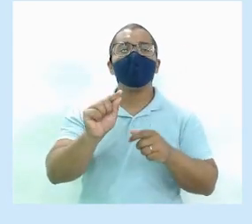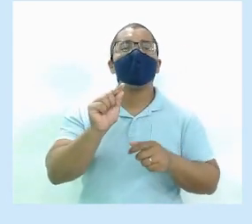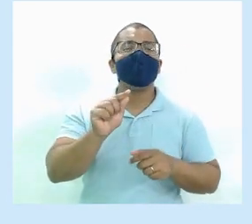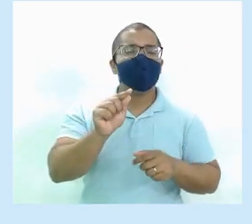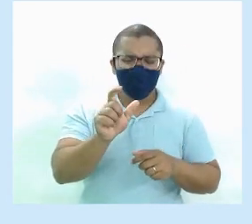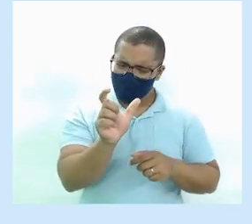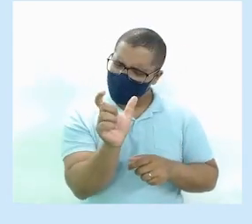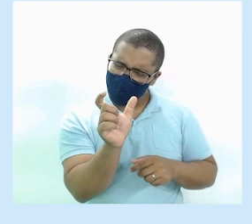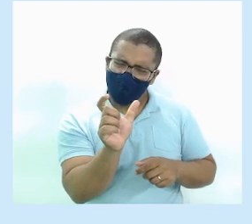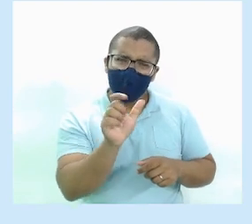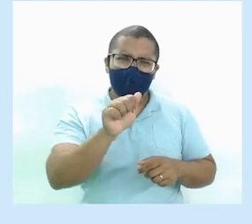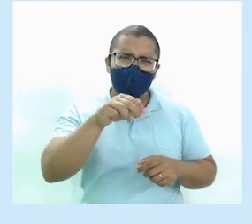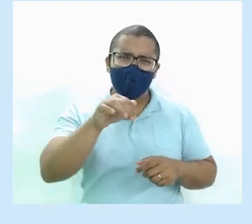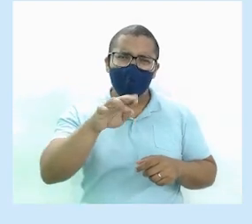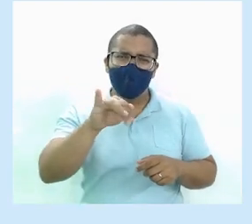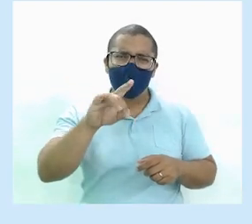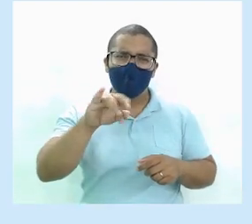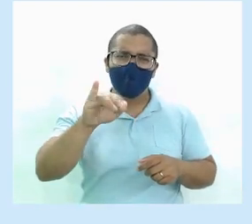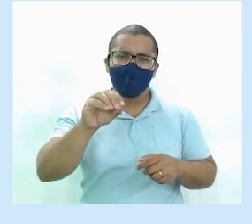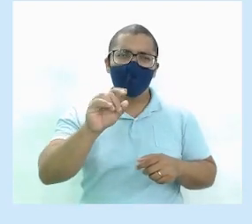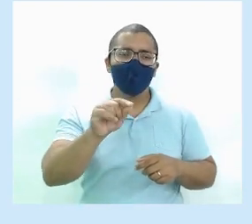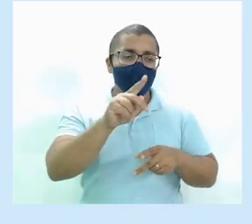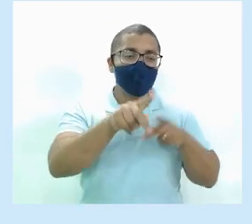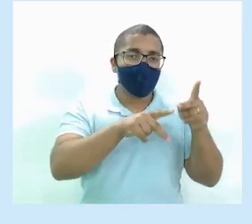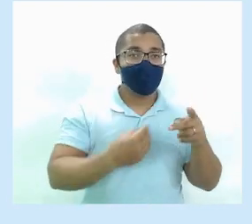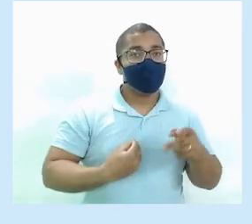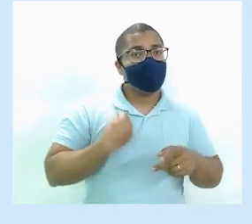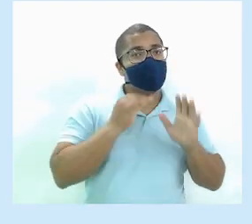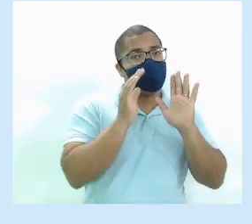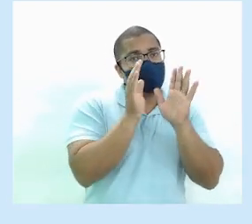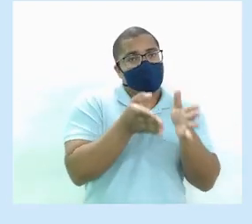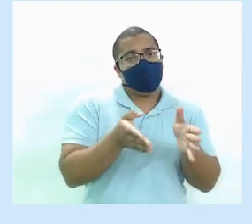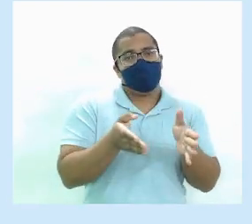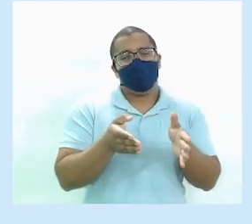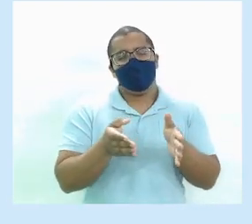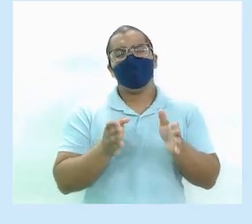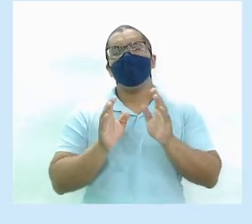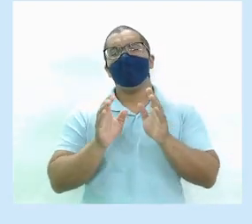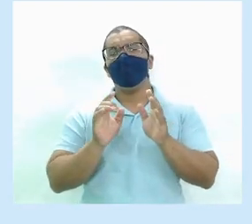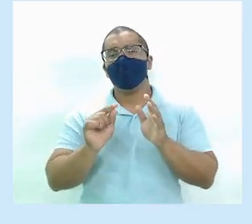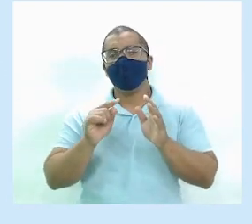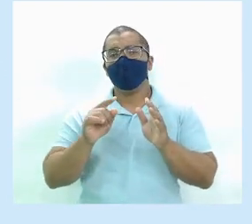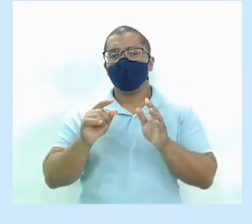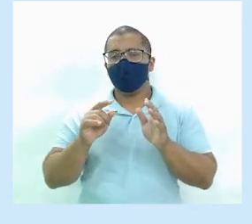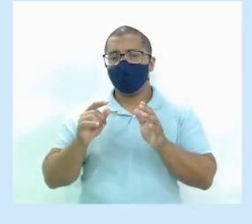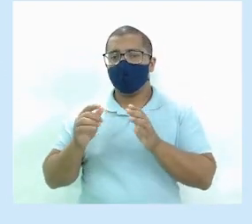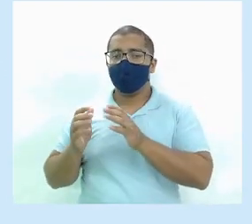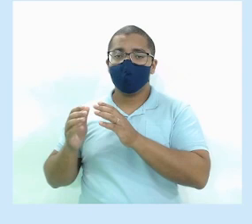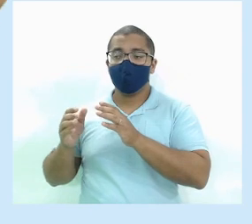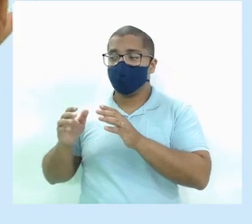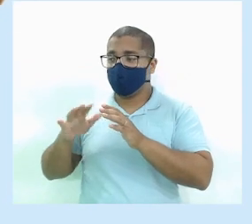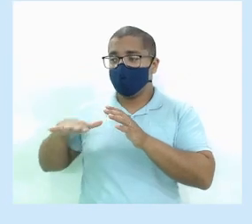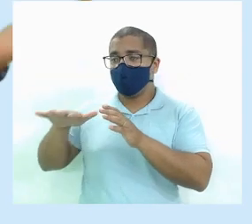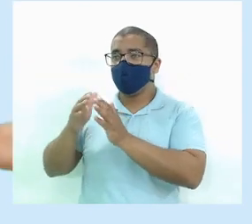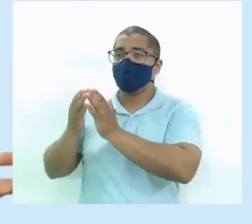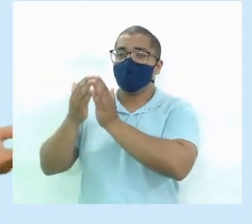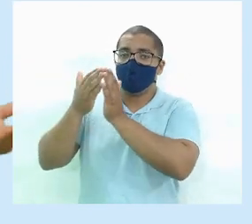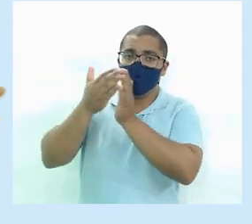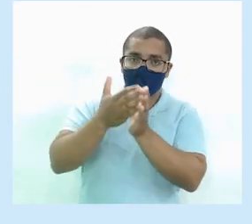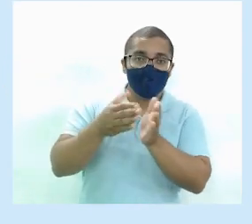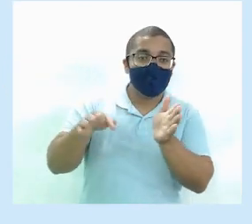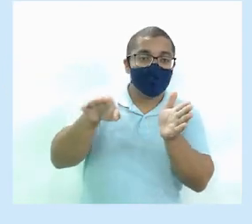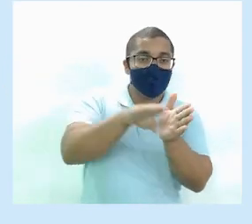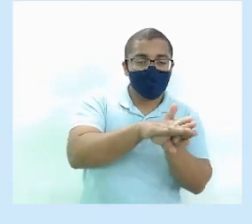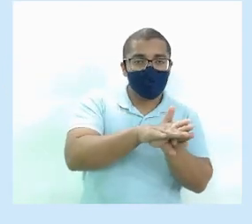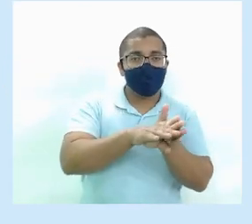é do que os povos que viviam aqui. A gente viu que essa galera chegou no Bering, que é uma das